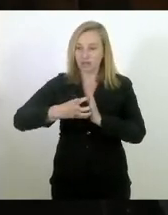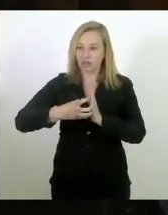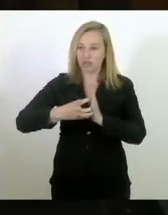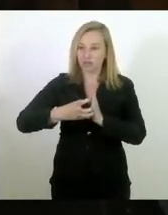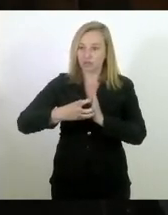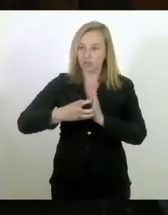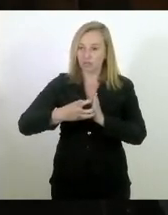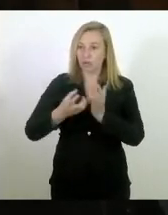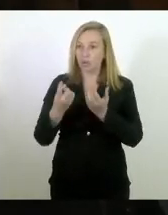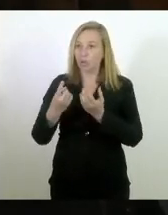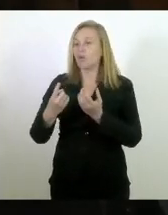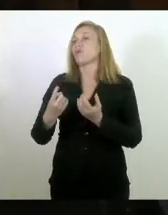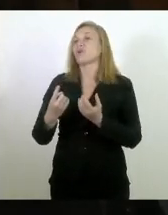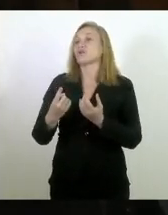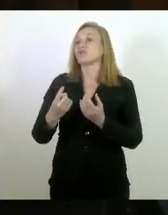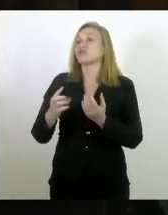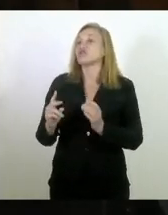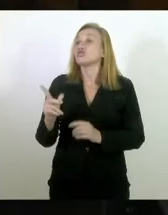oposição